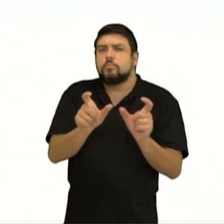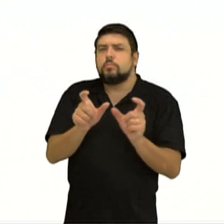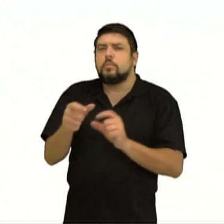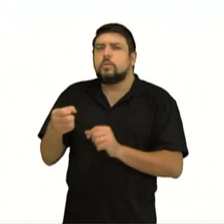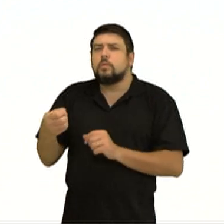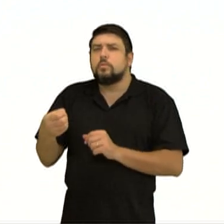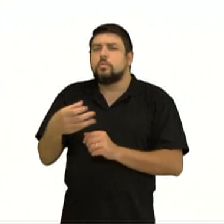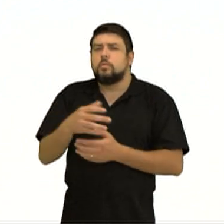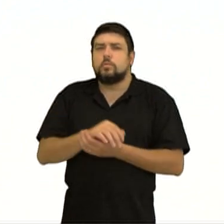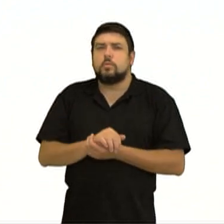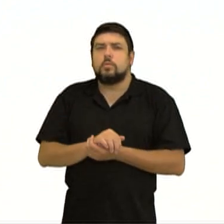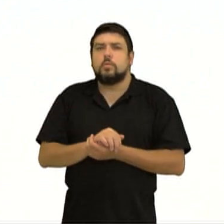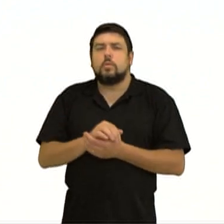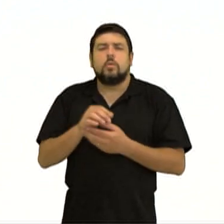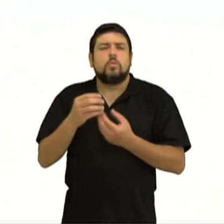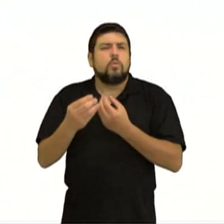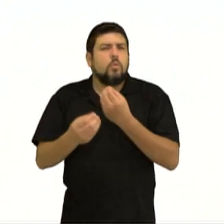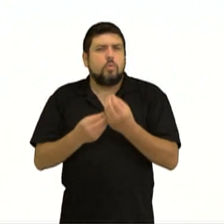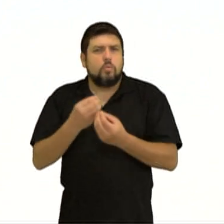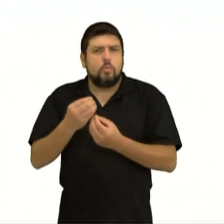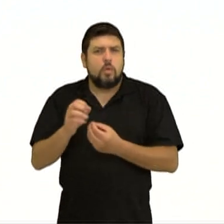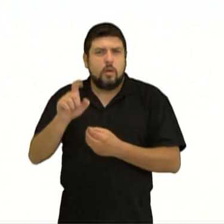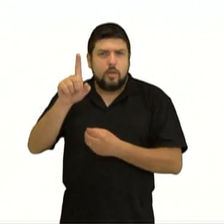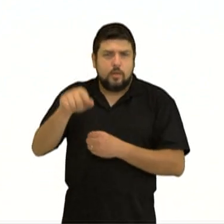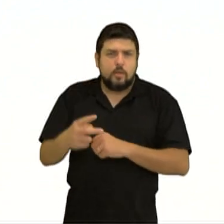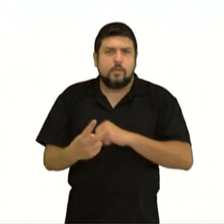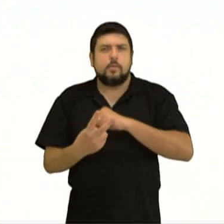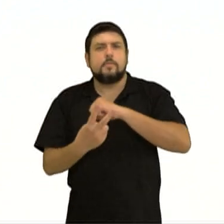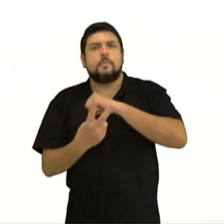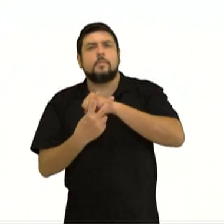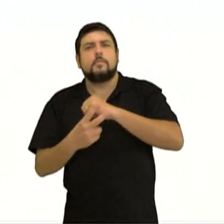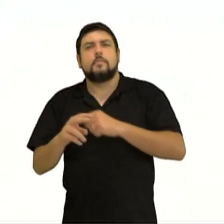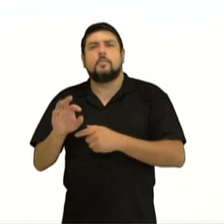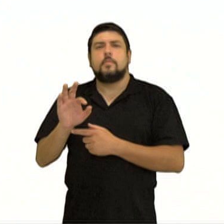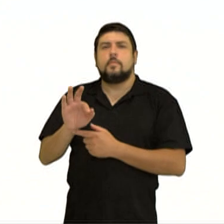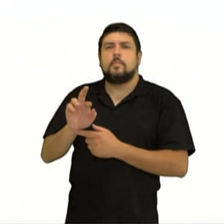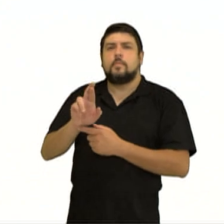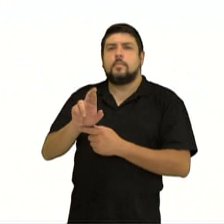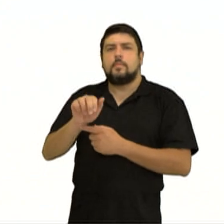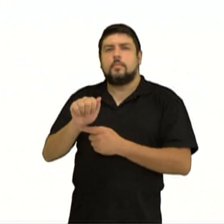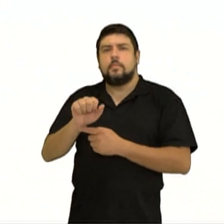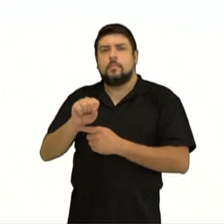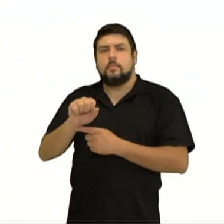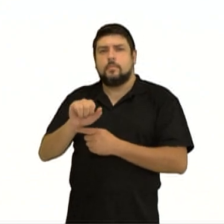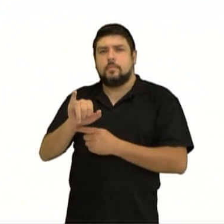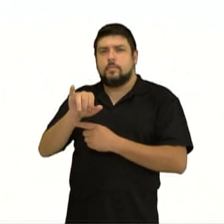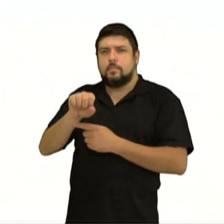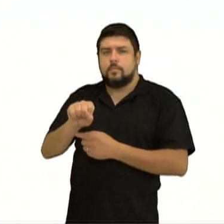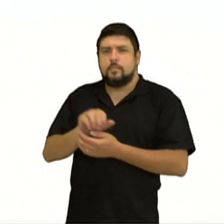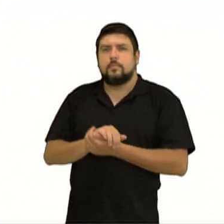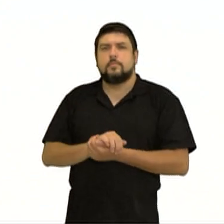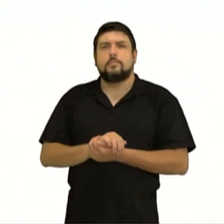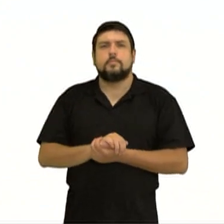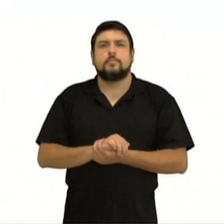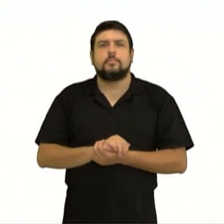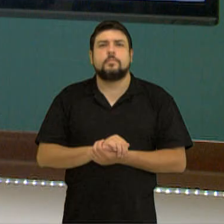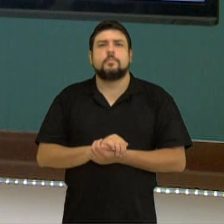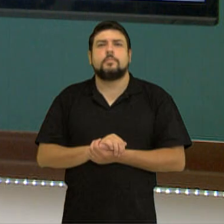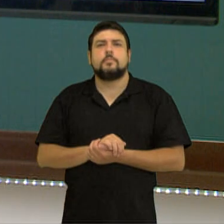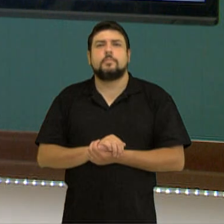virá principalmente através dos verbos frasais. O foco também está nisso daqui, ó. É o que nós vamos conversar hoje,